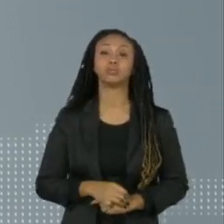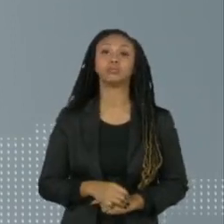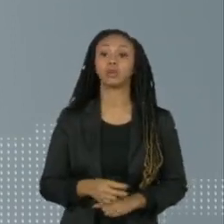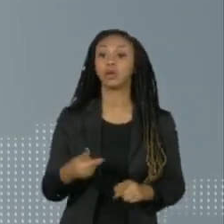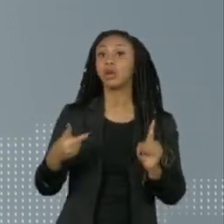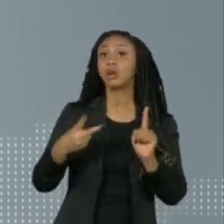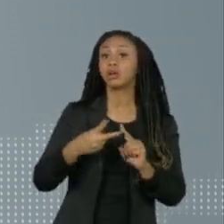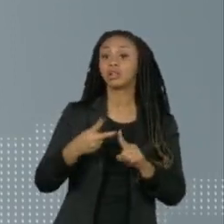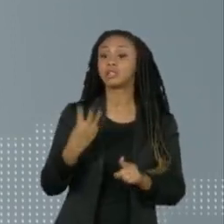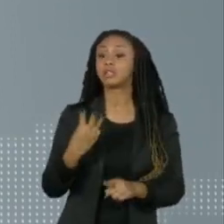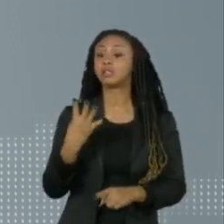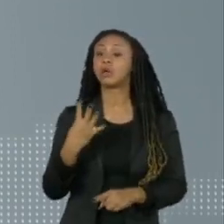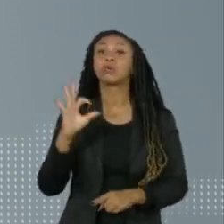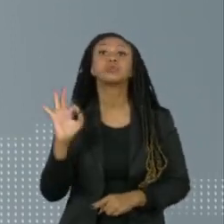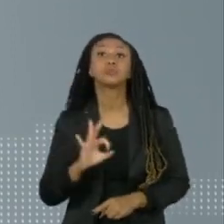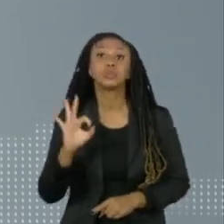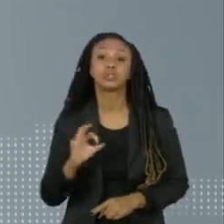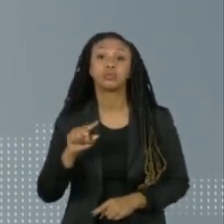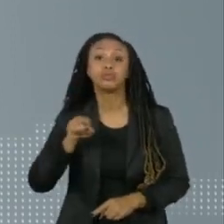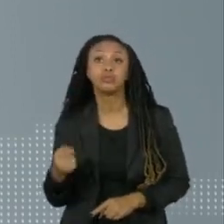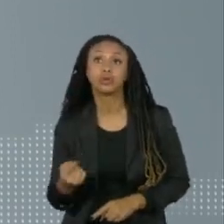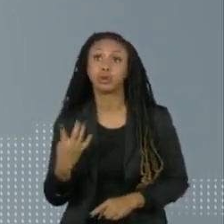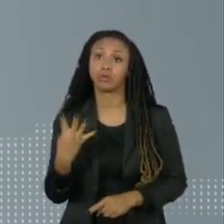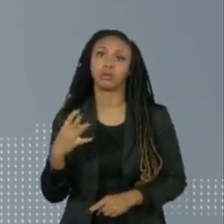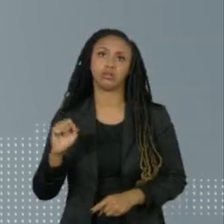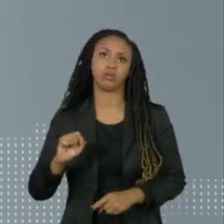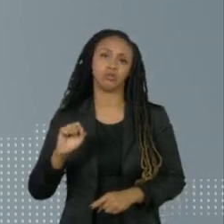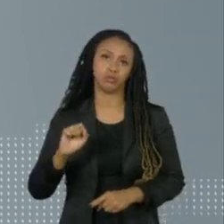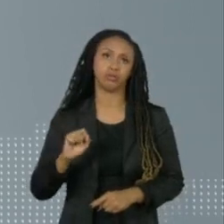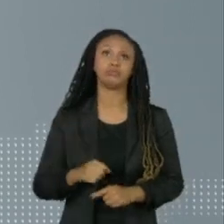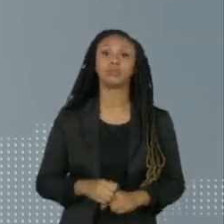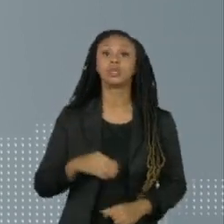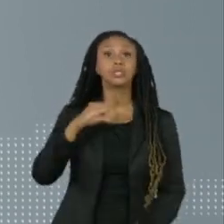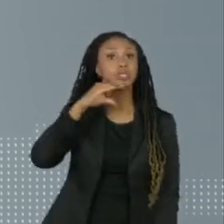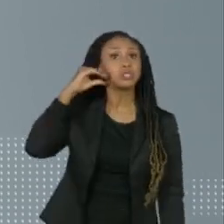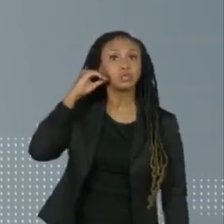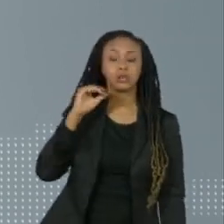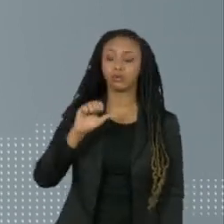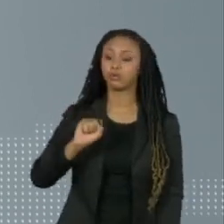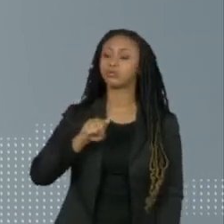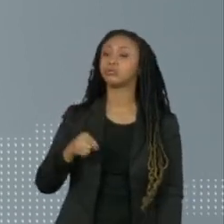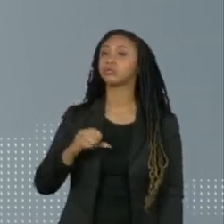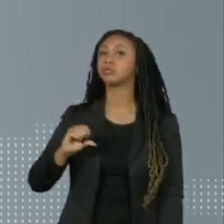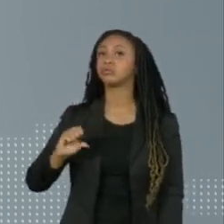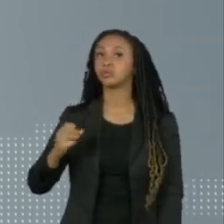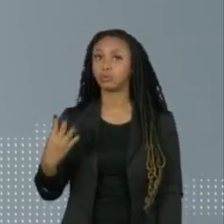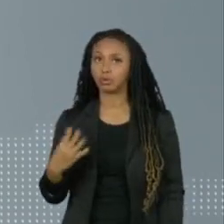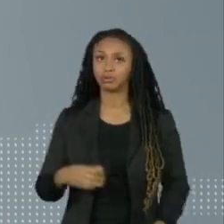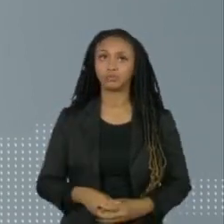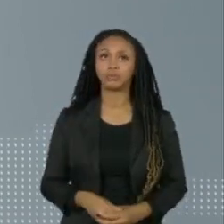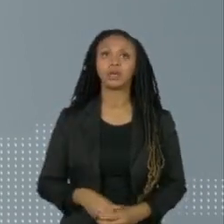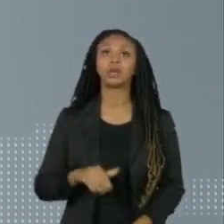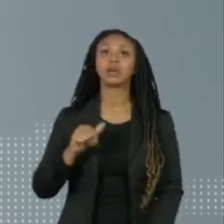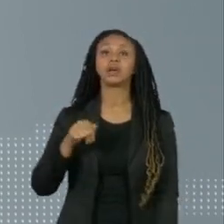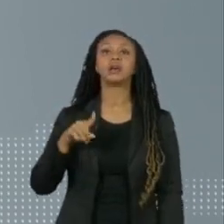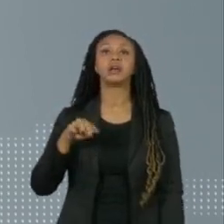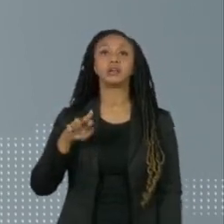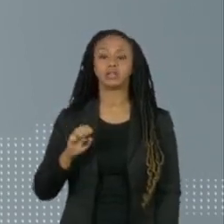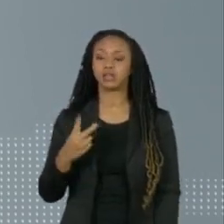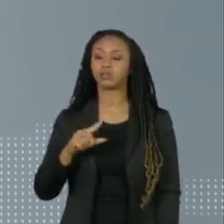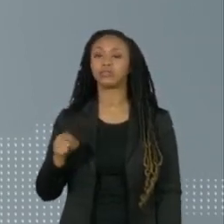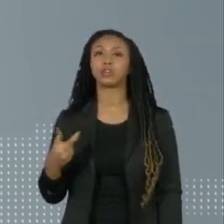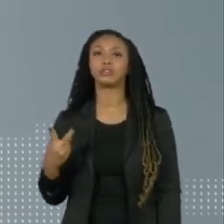alcançou 34,4 e oito por cento Ciro Gomes 8,04 André janones 2,29